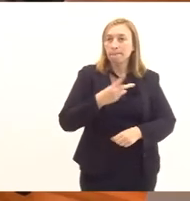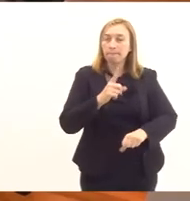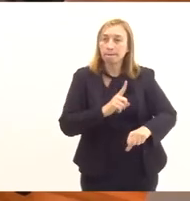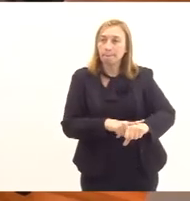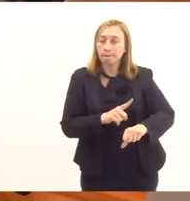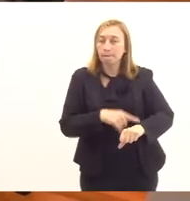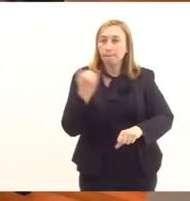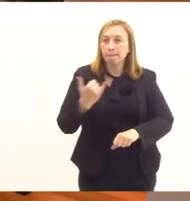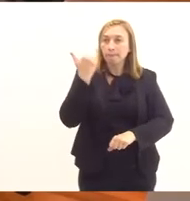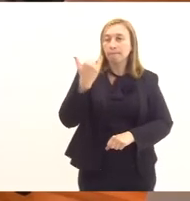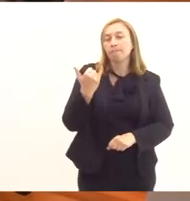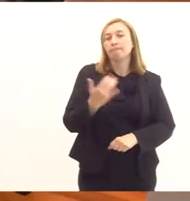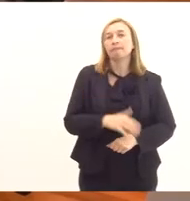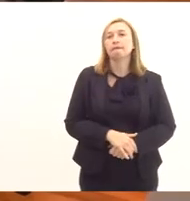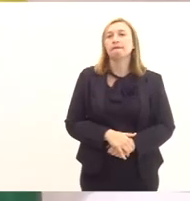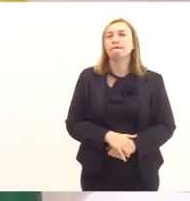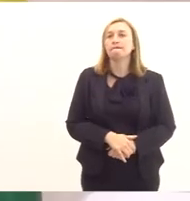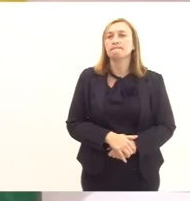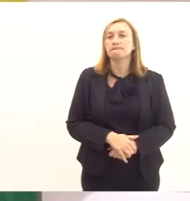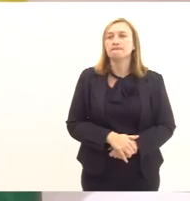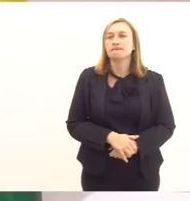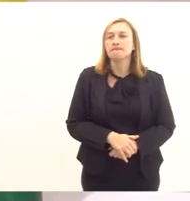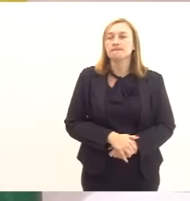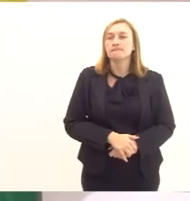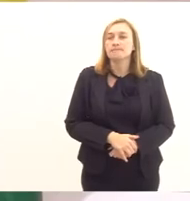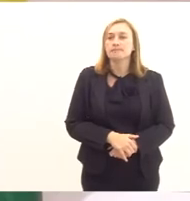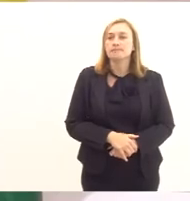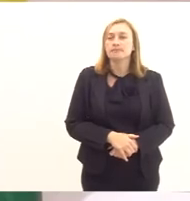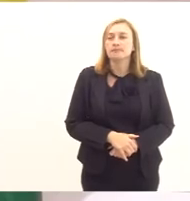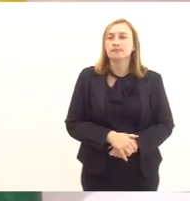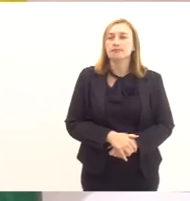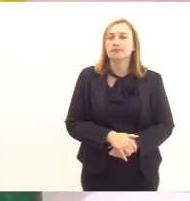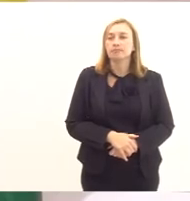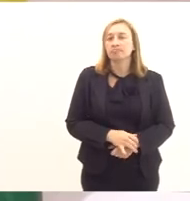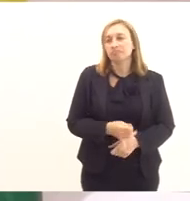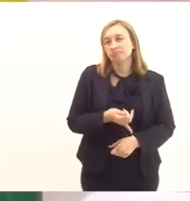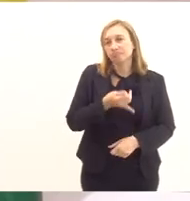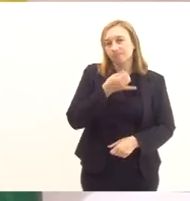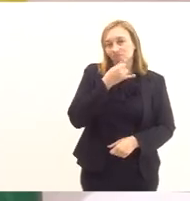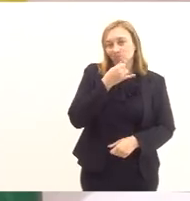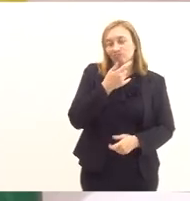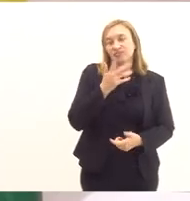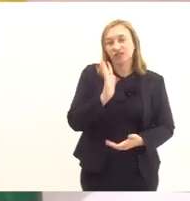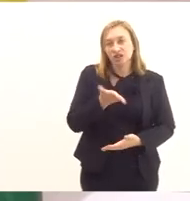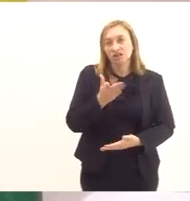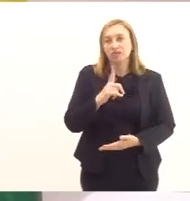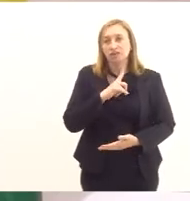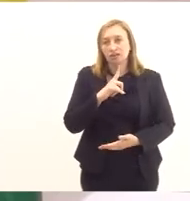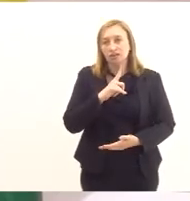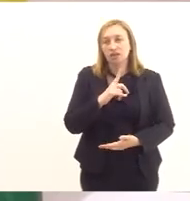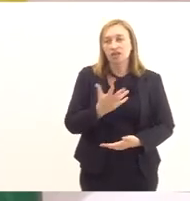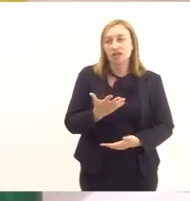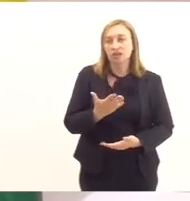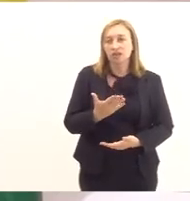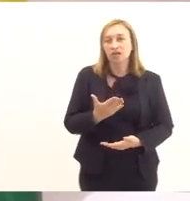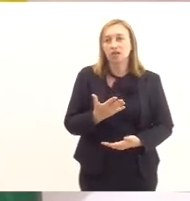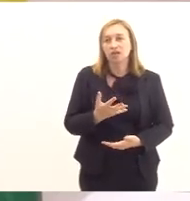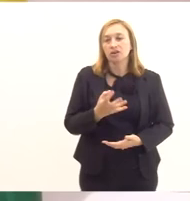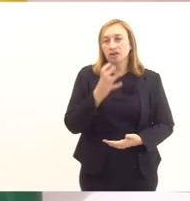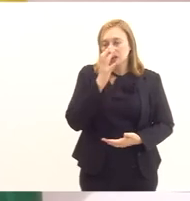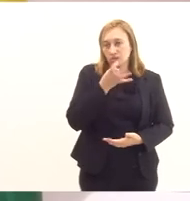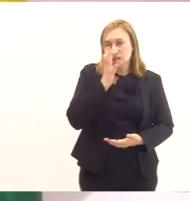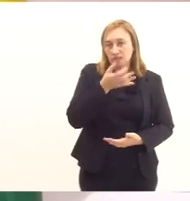quanto era tratarmos da catástrofe porque a gente já teve a ocorrência de dez em dez